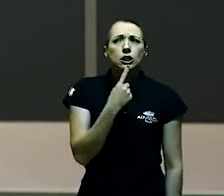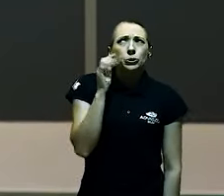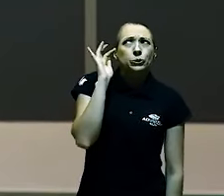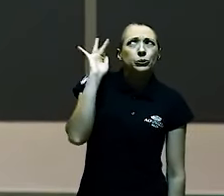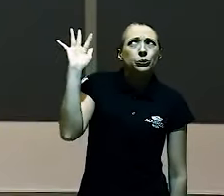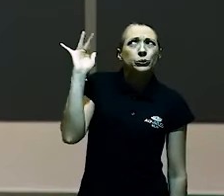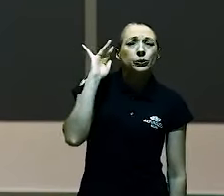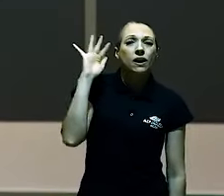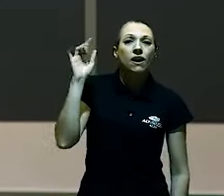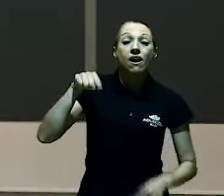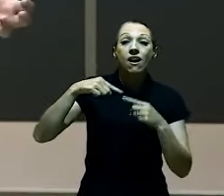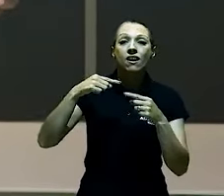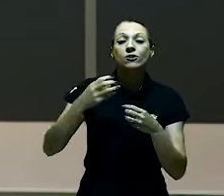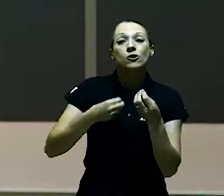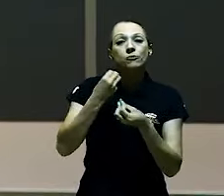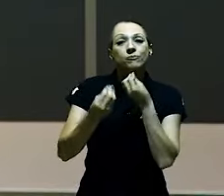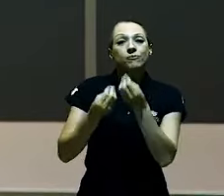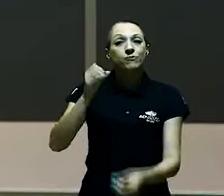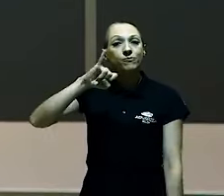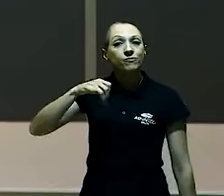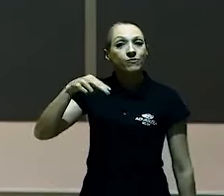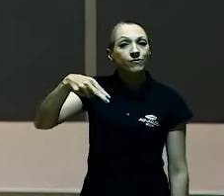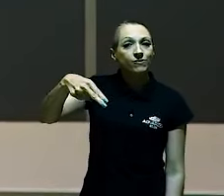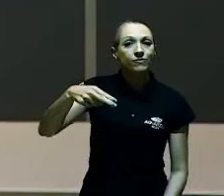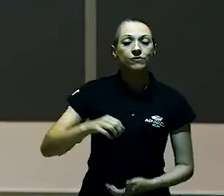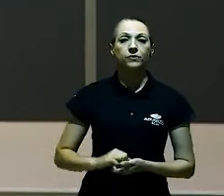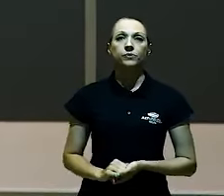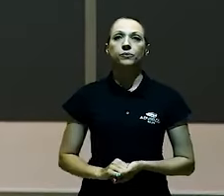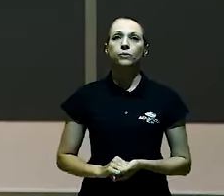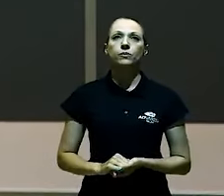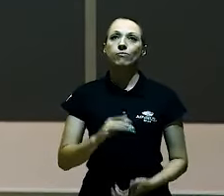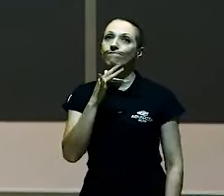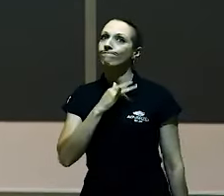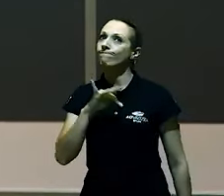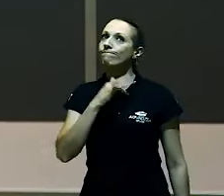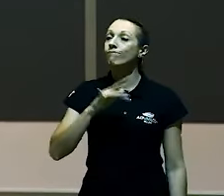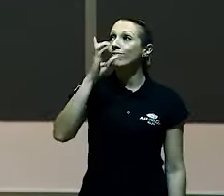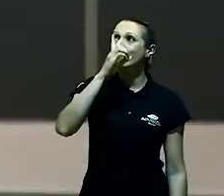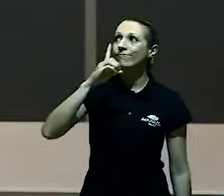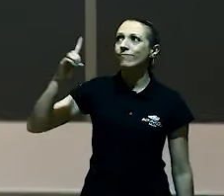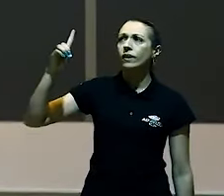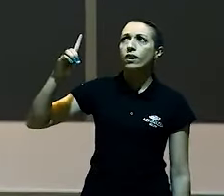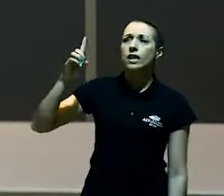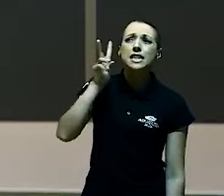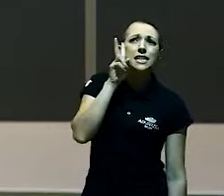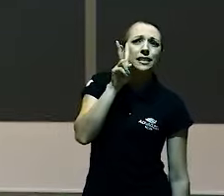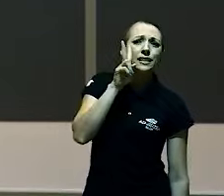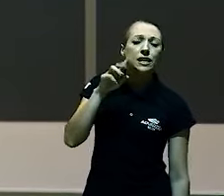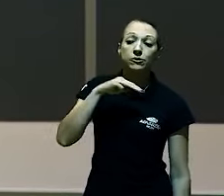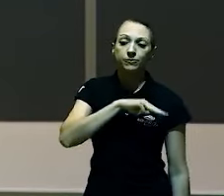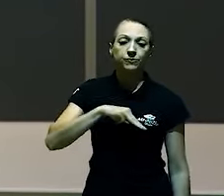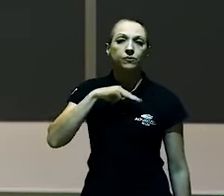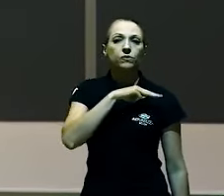o comportamento de Jonas e pensamos na misericórdia de Deus e pensamos na obra missionária, nós vamos